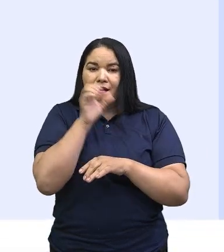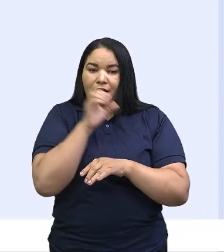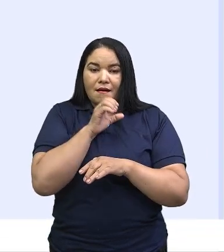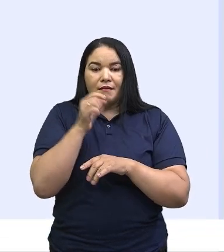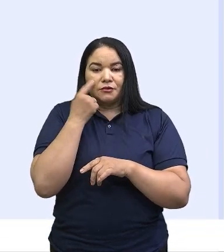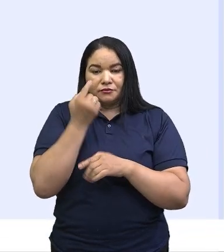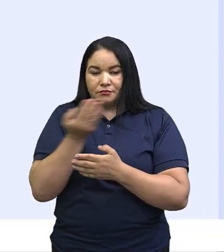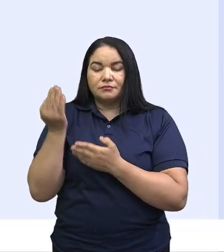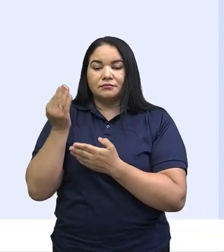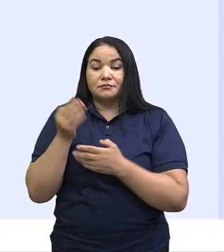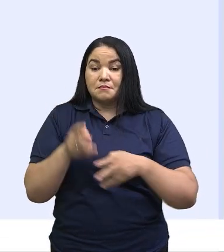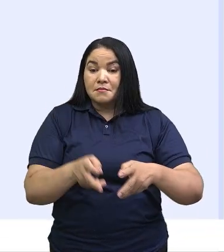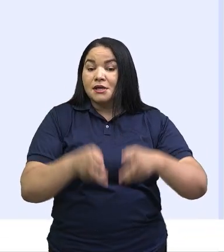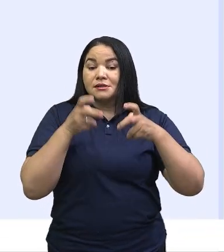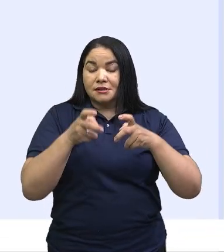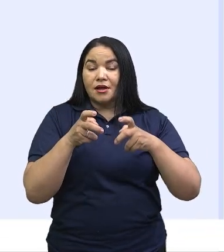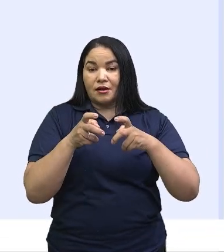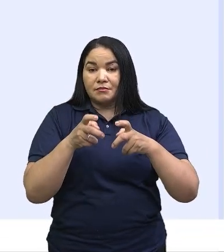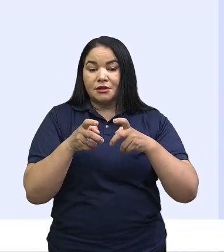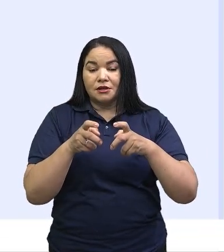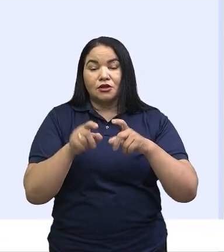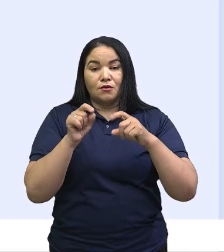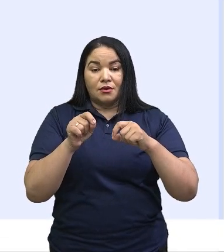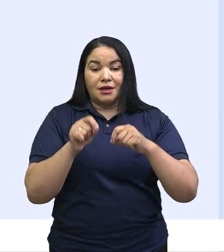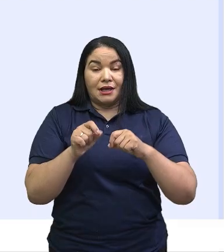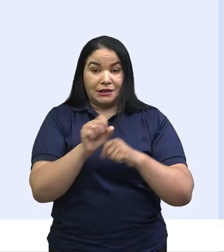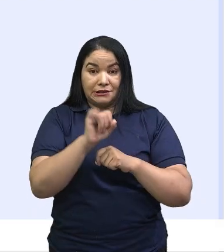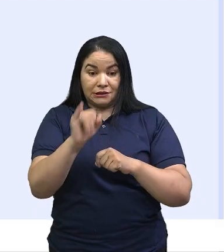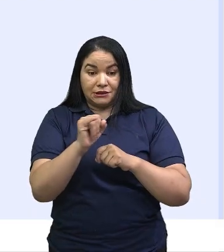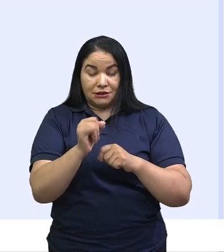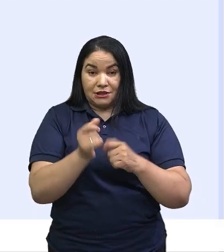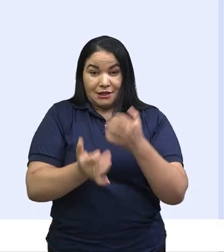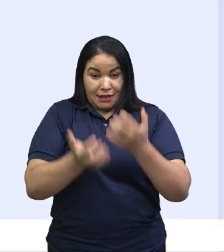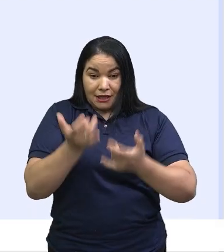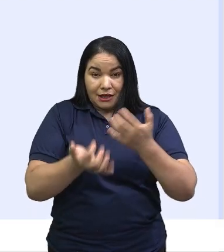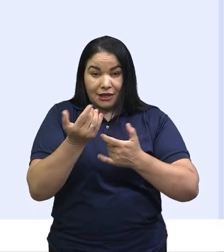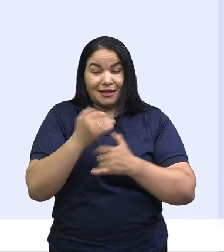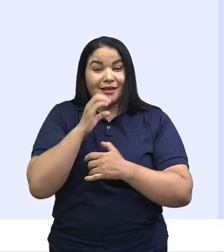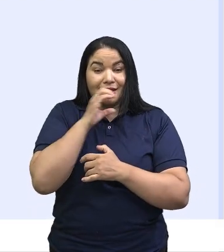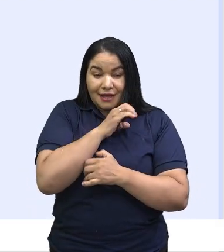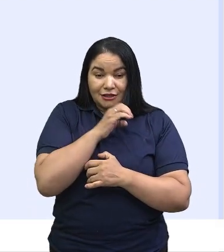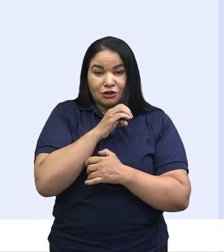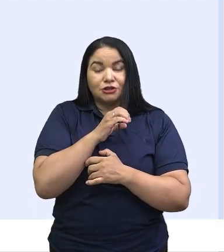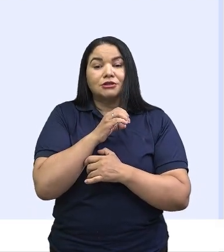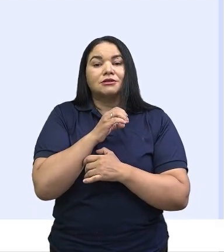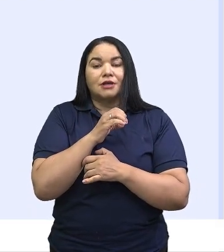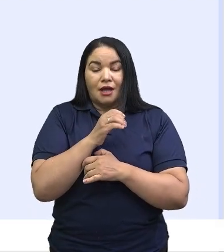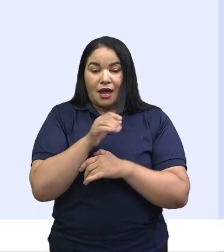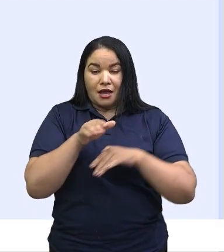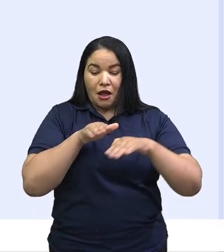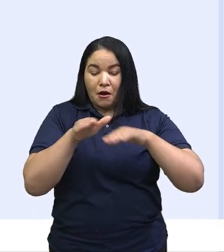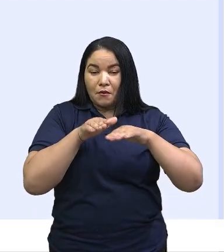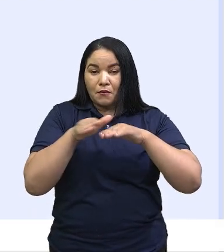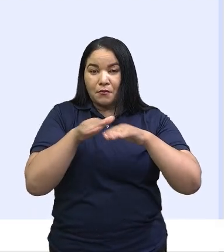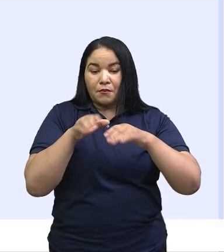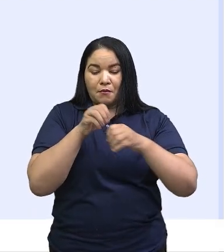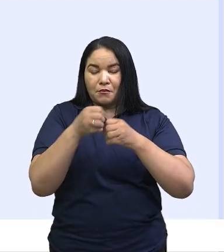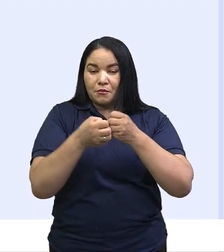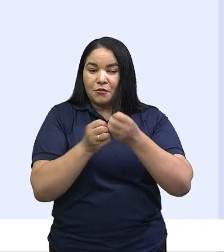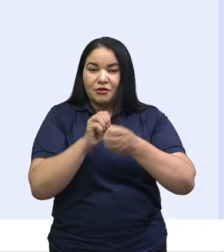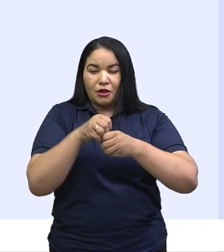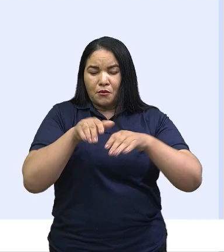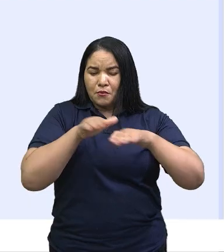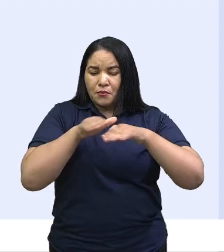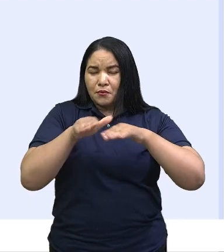caso aí, você percebe, quanto mais aquecido for um corpo, mais agitadas ficam as